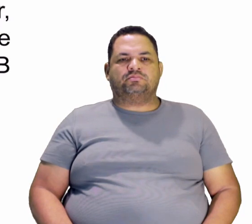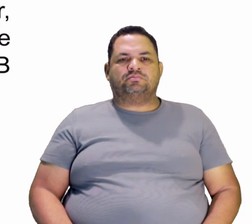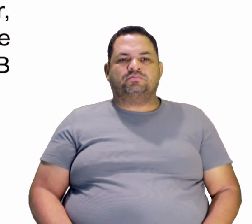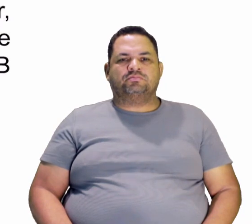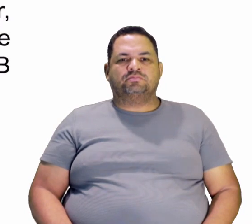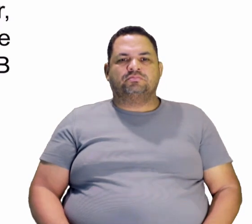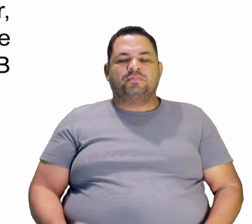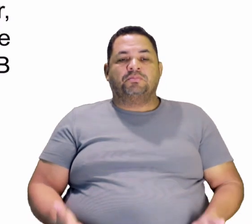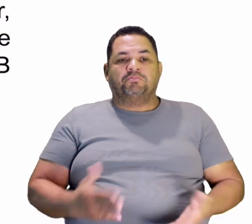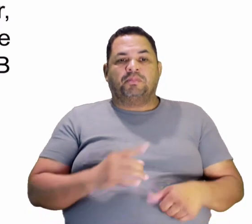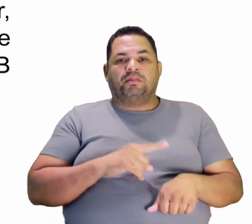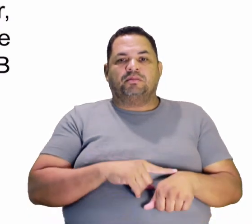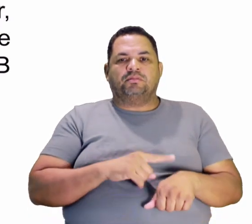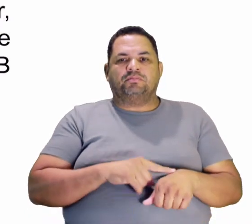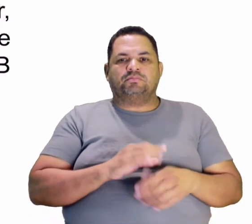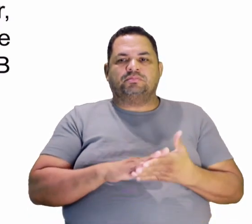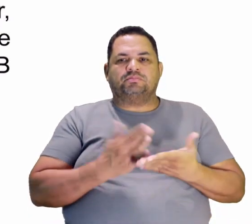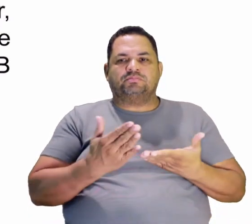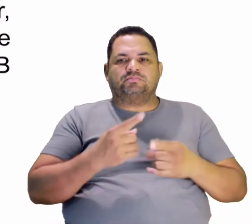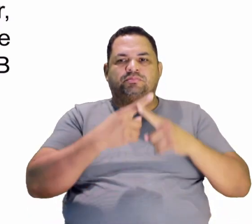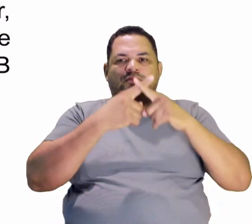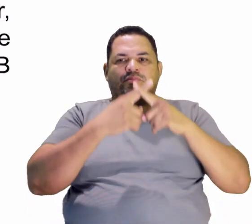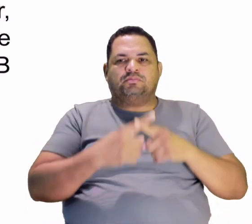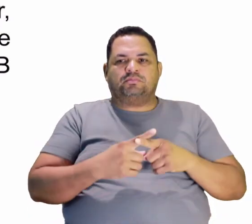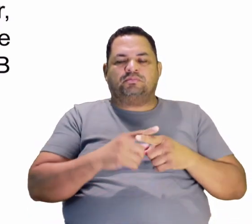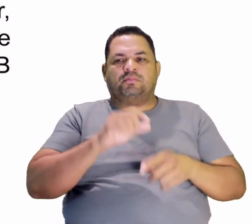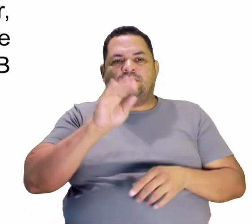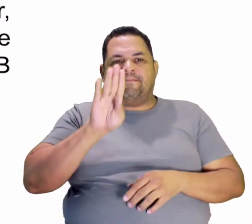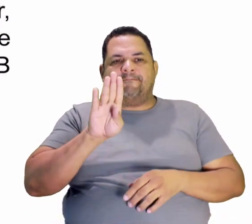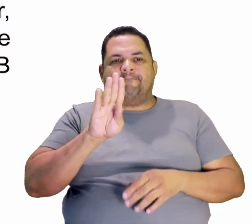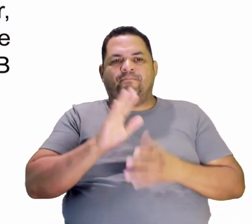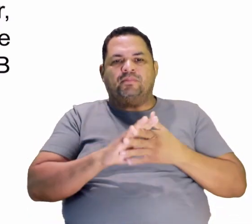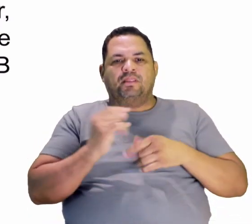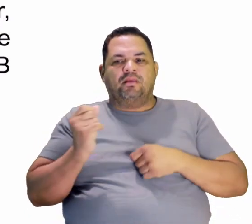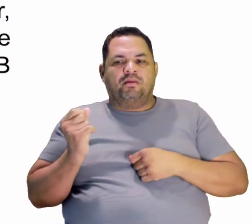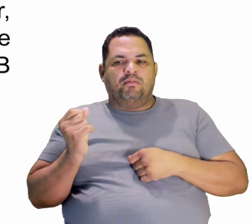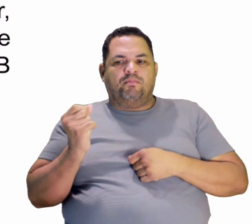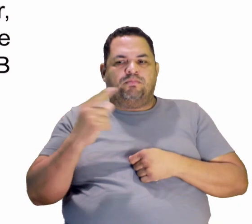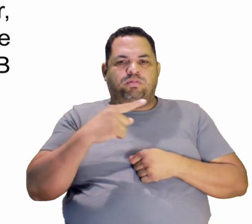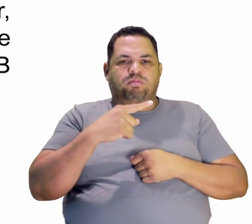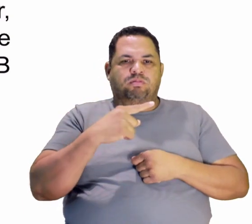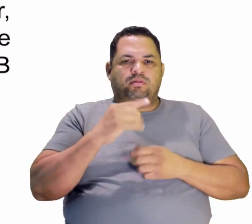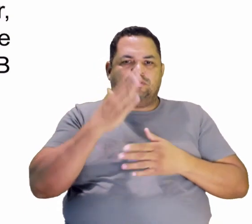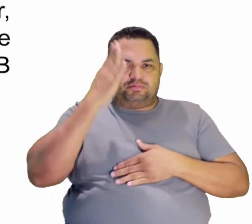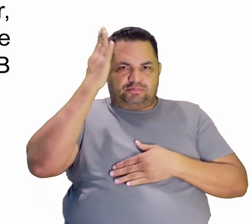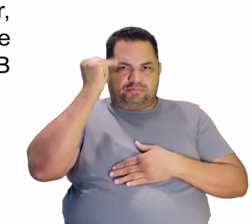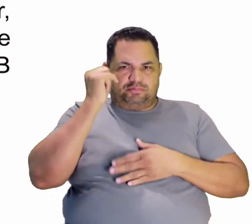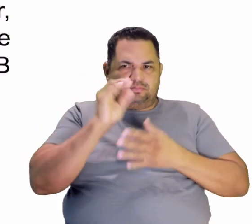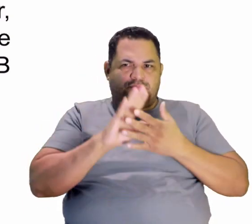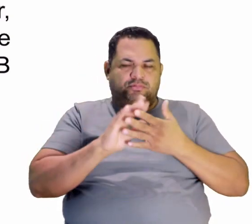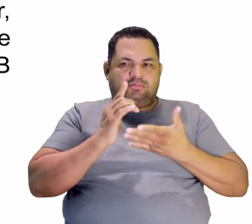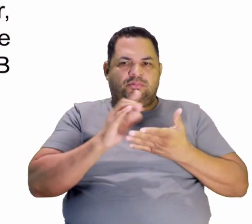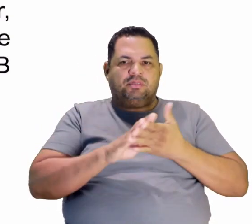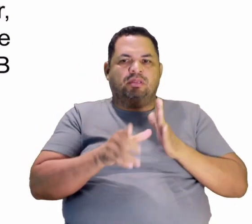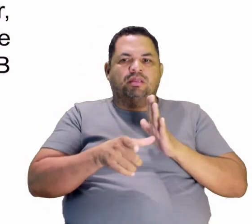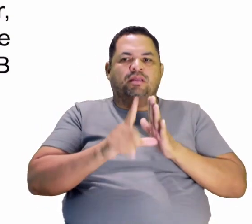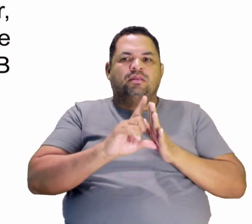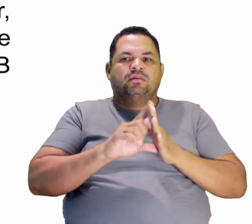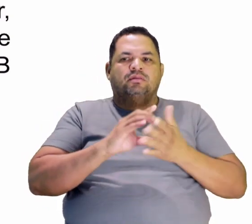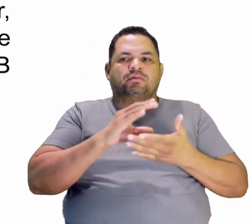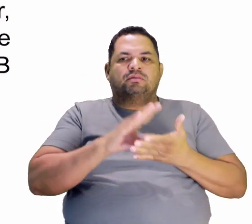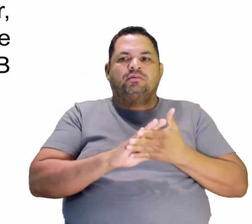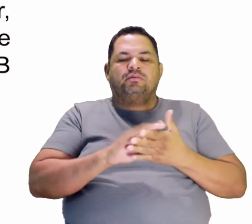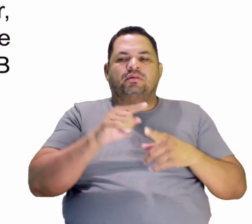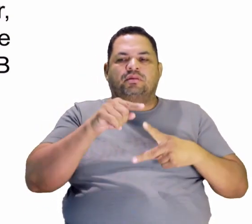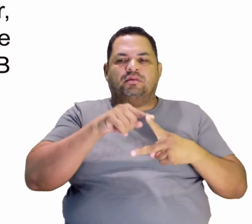Em determinado momento de uma partida, o competidor B deve disparar. Ele sabe que a bala disparada anteriormente, que foi um